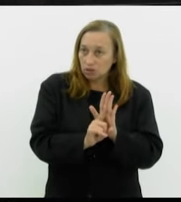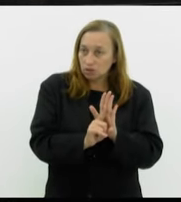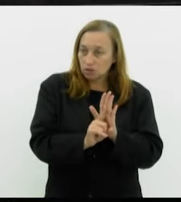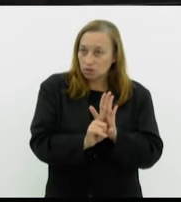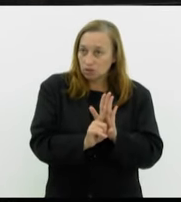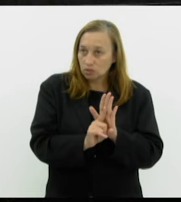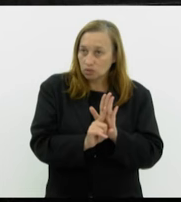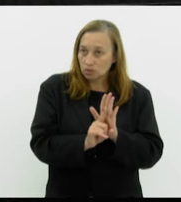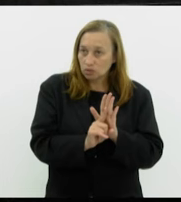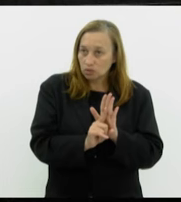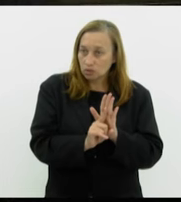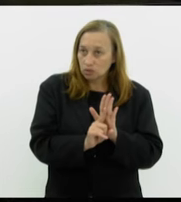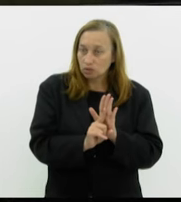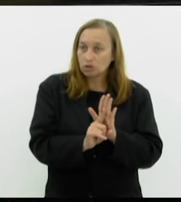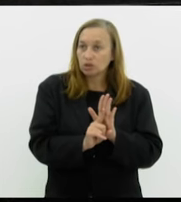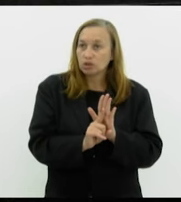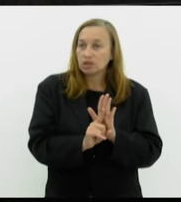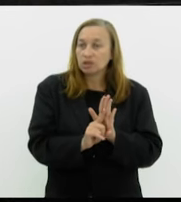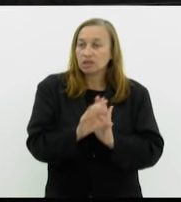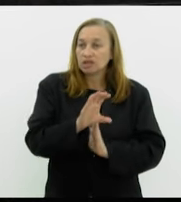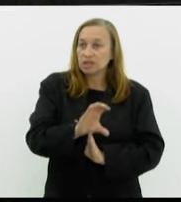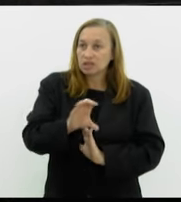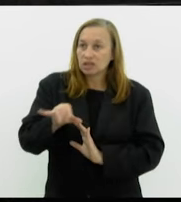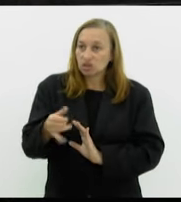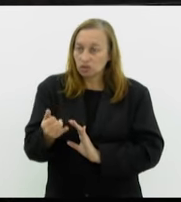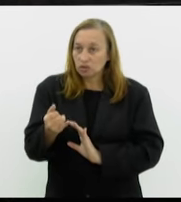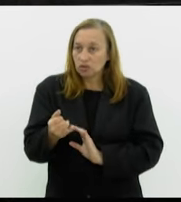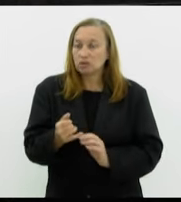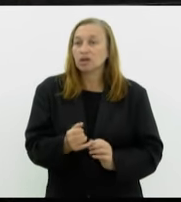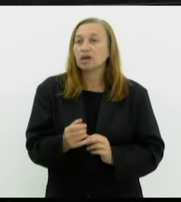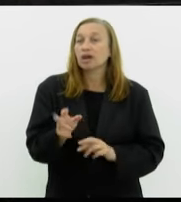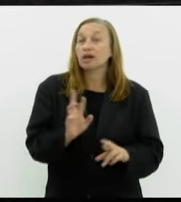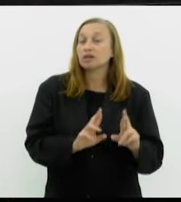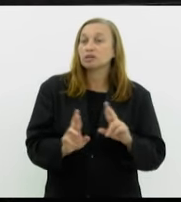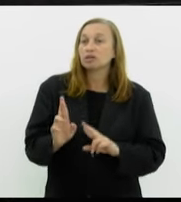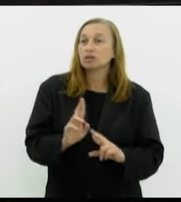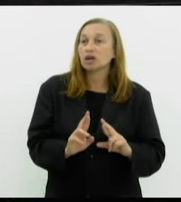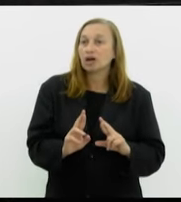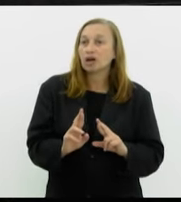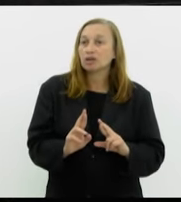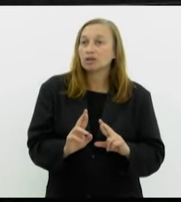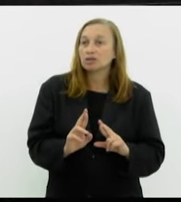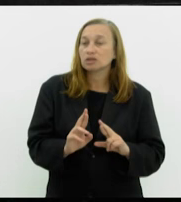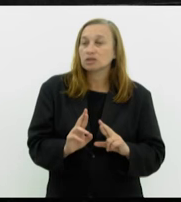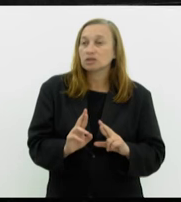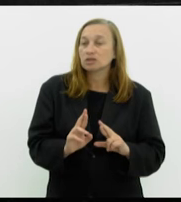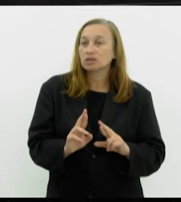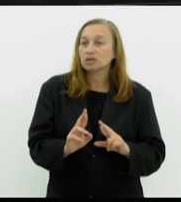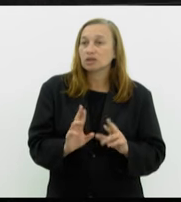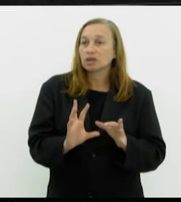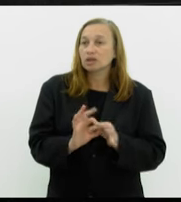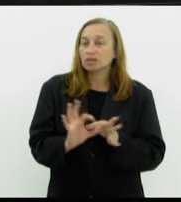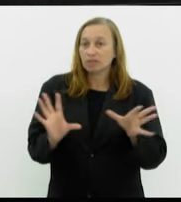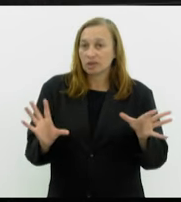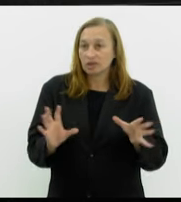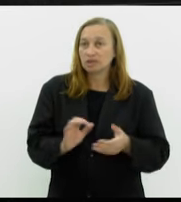coautoria da CCJ no que diz respeito as